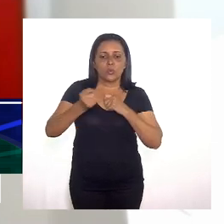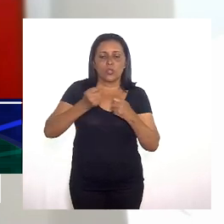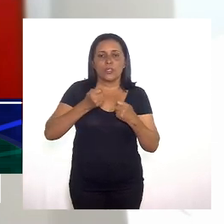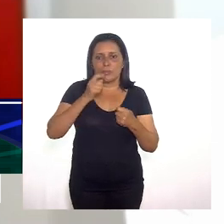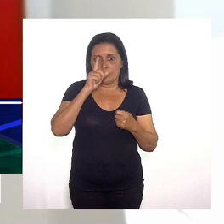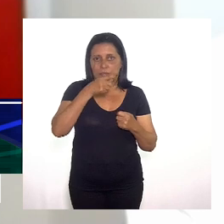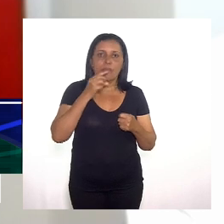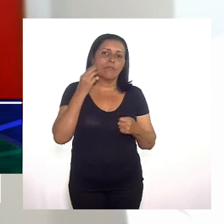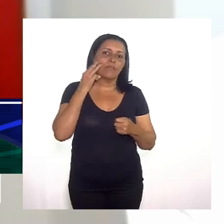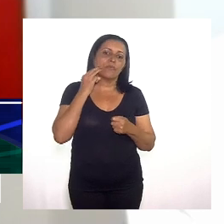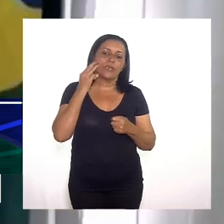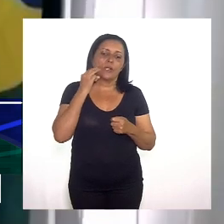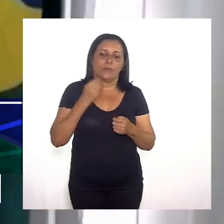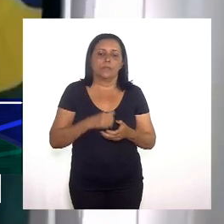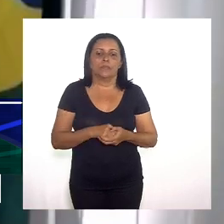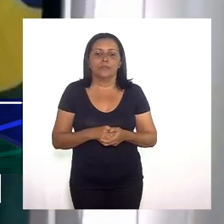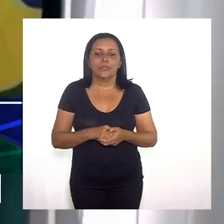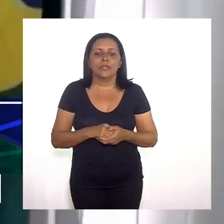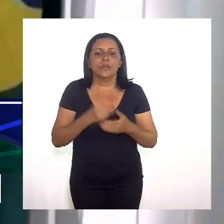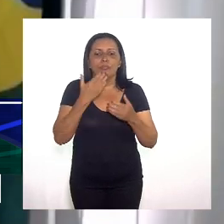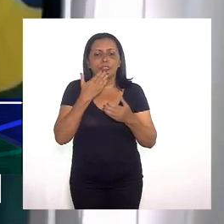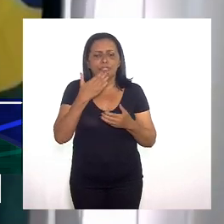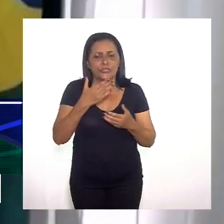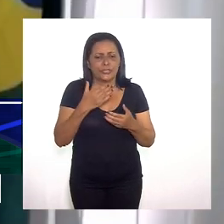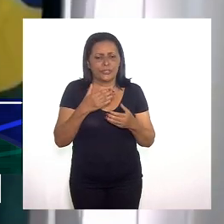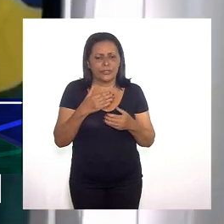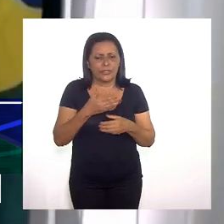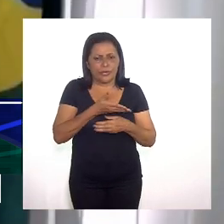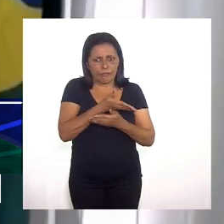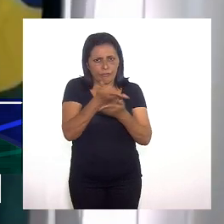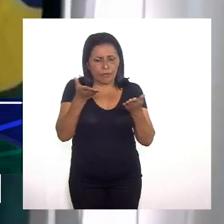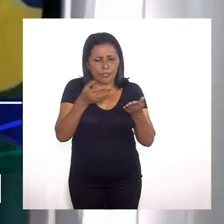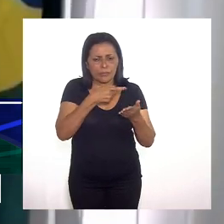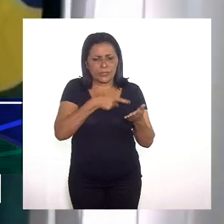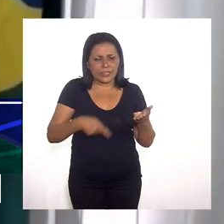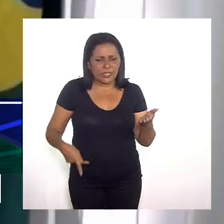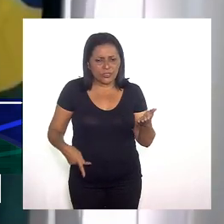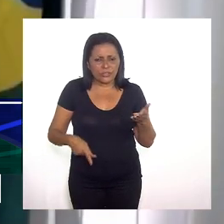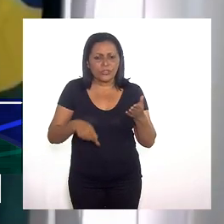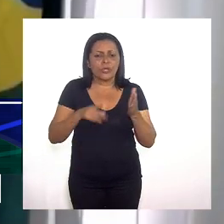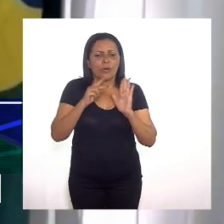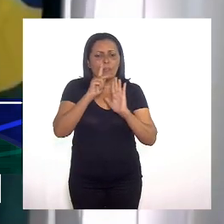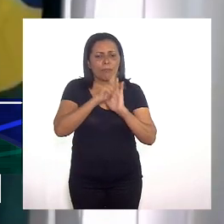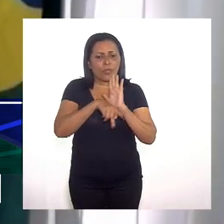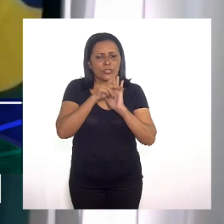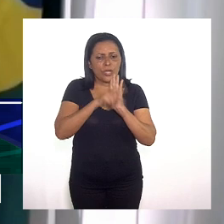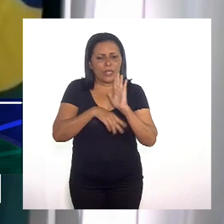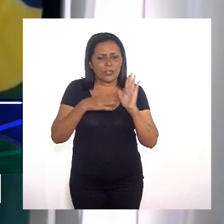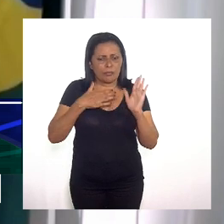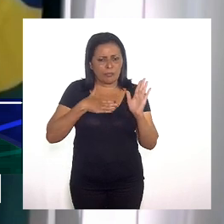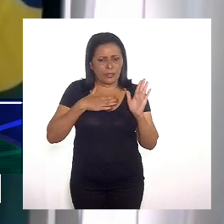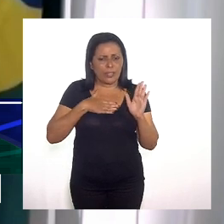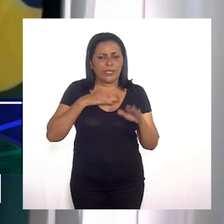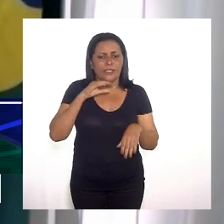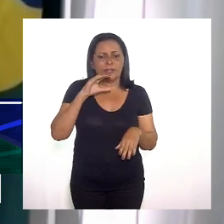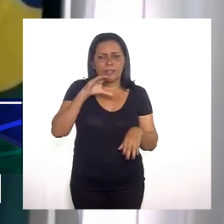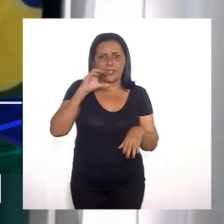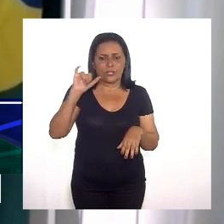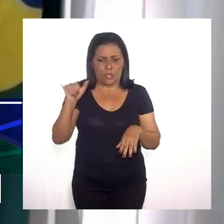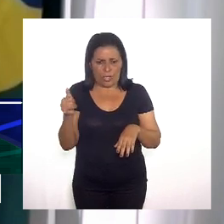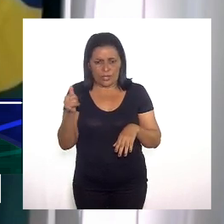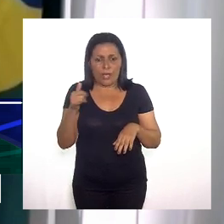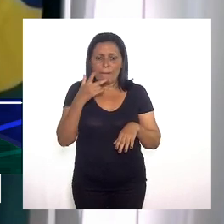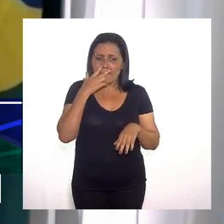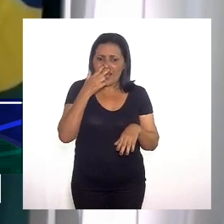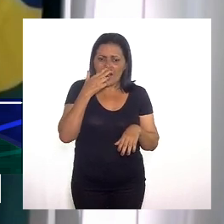deputado Valdeque Carneiro. Obrigado, presidente. Eu queria pedir a Vossa Excelência que remetesse esse projeto de minha autoria à CCJ, que parece que é